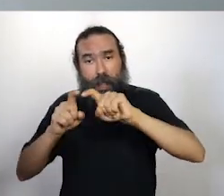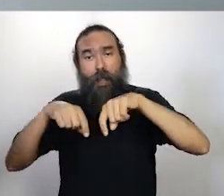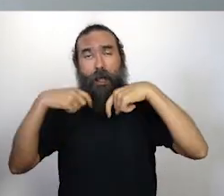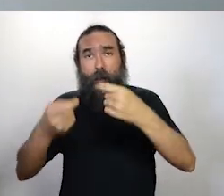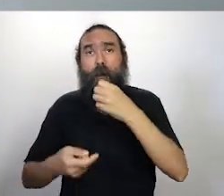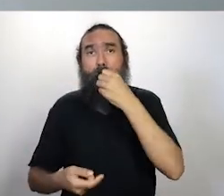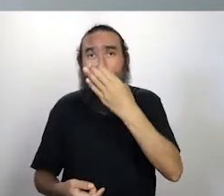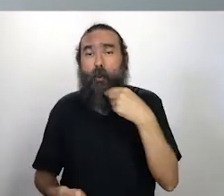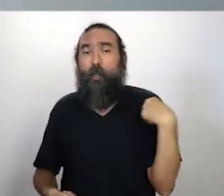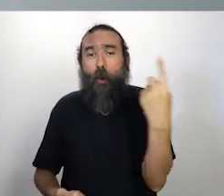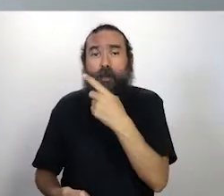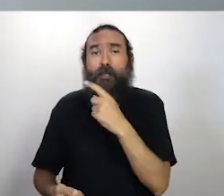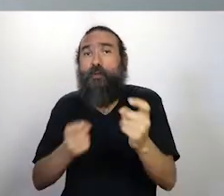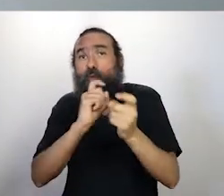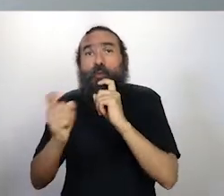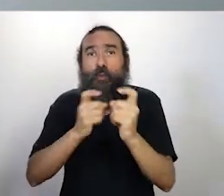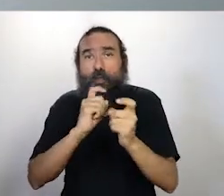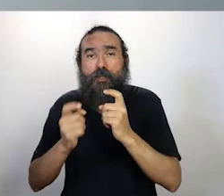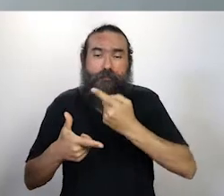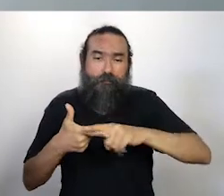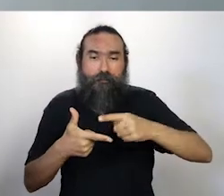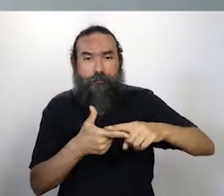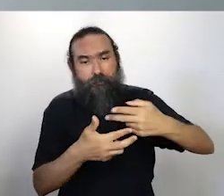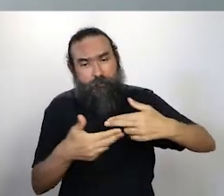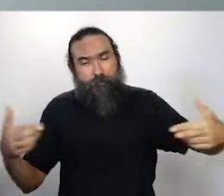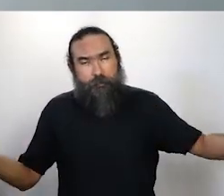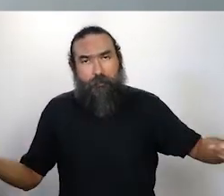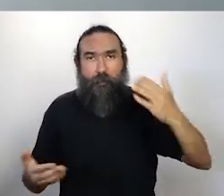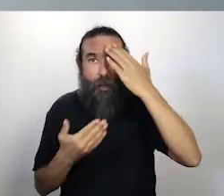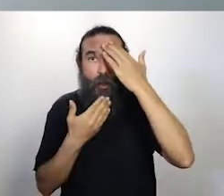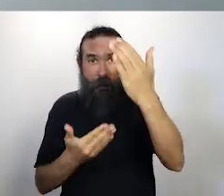fazem refletir bem essa questão também. Obrigada.